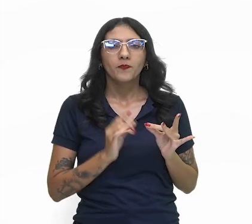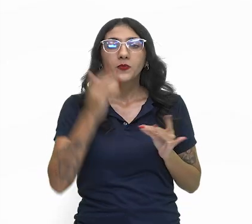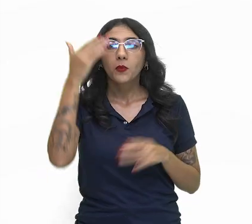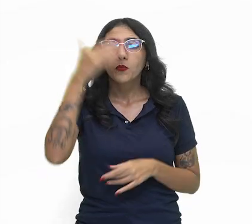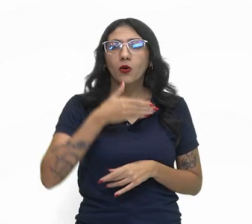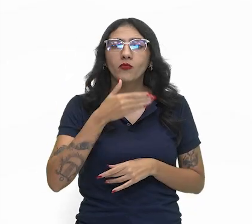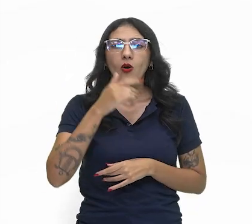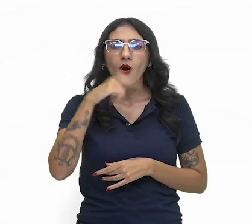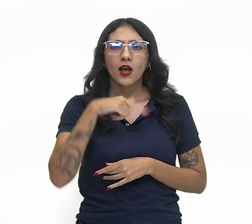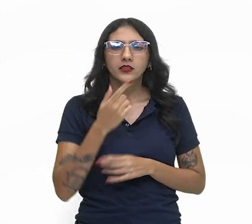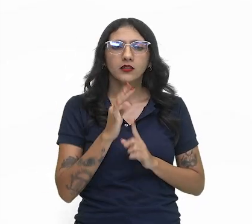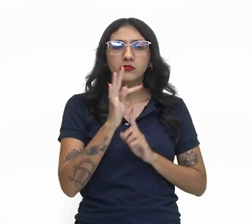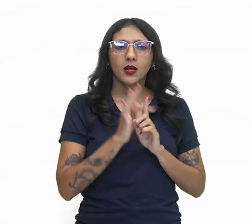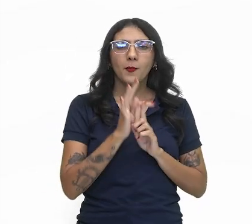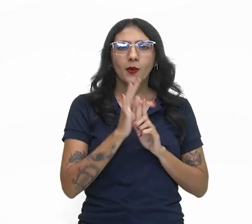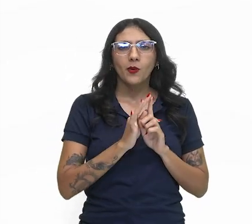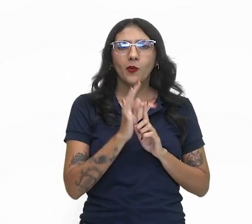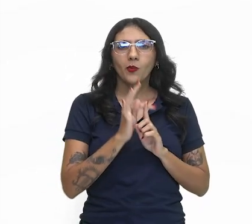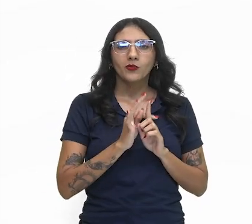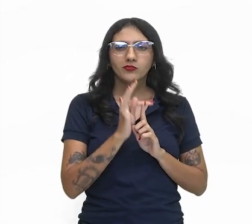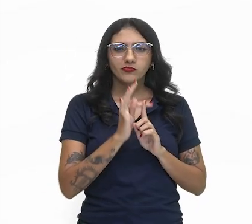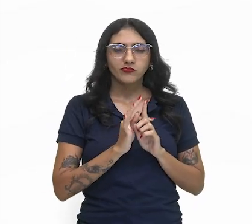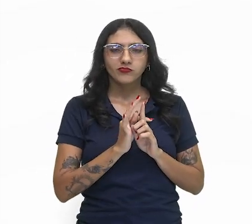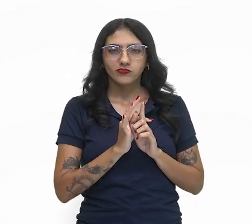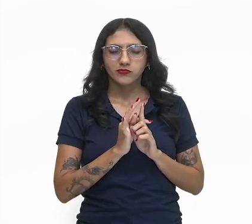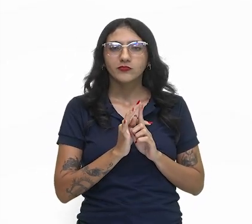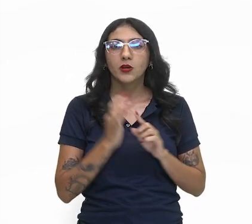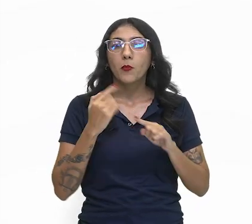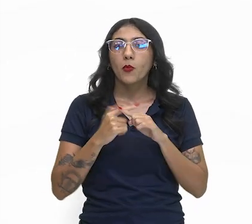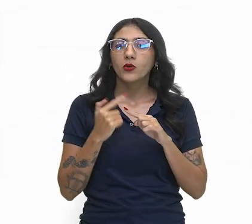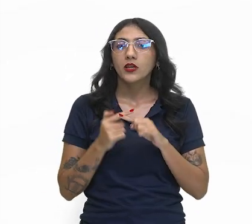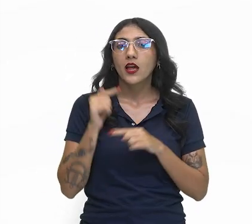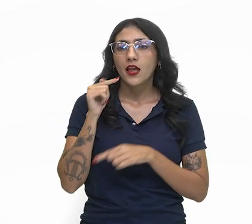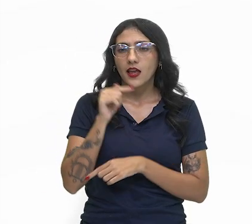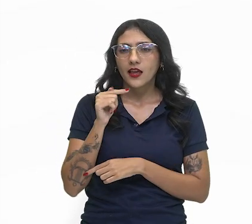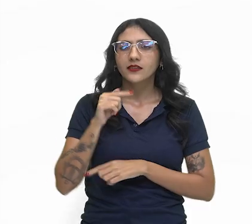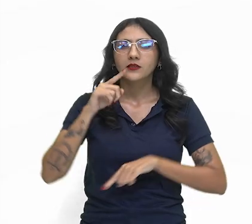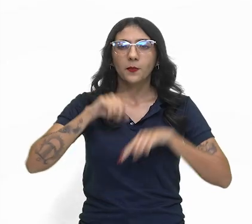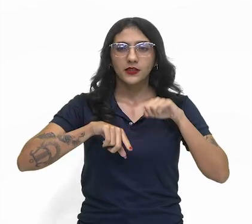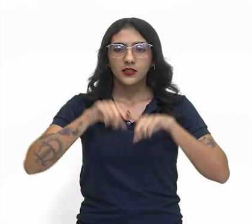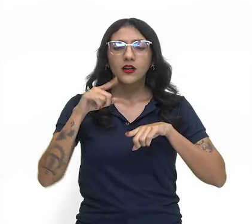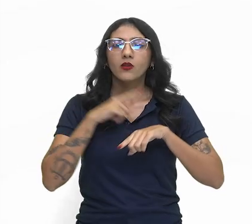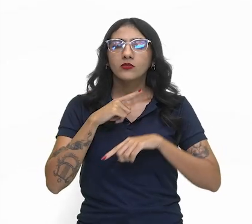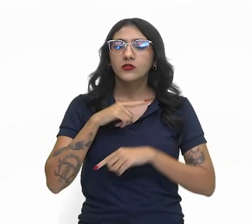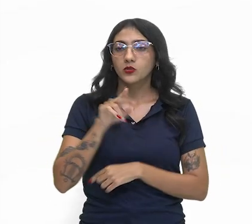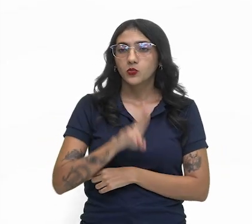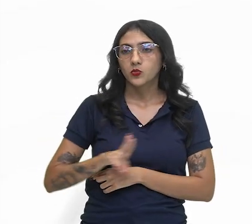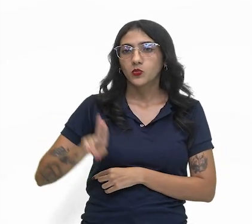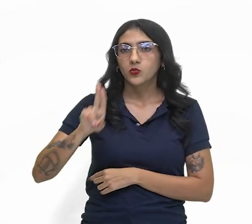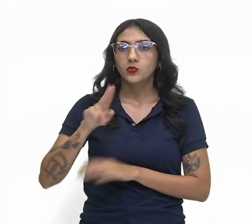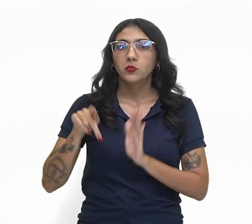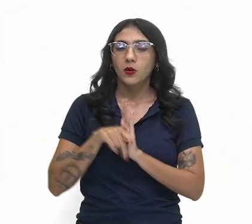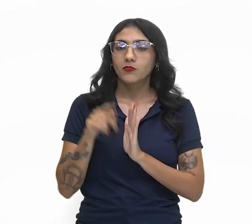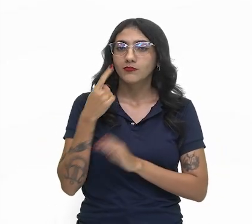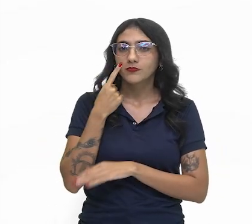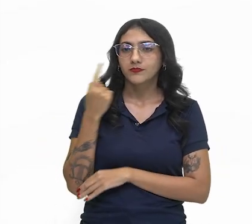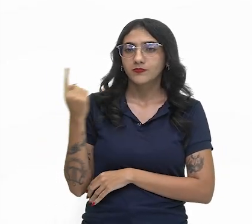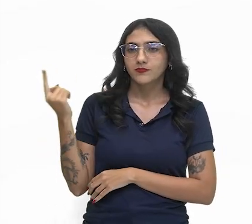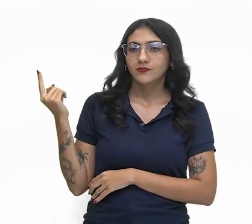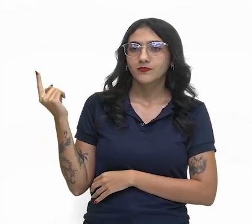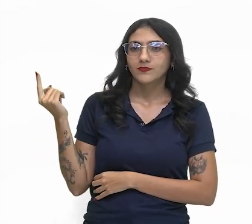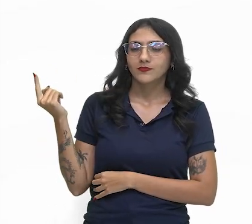seu termômetro, né, porque o aparelho que é utilizado para medir temperatura